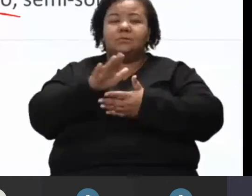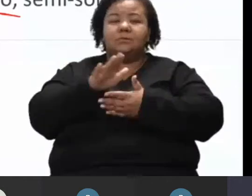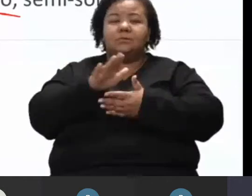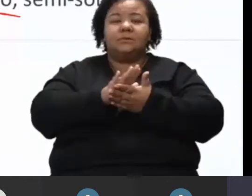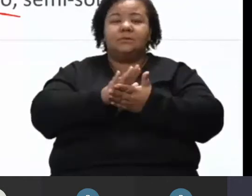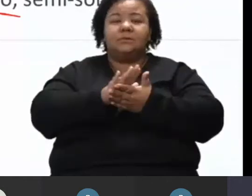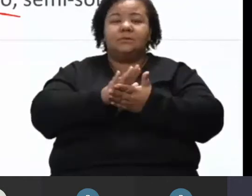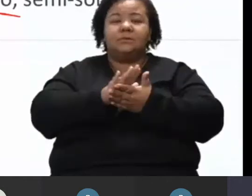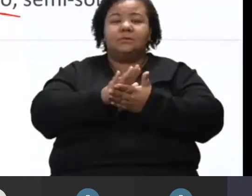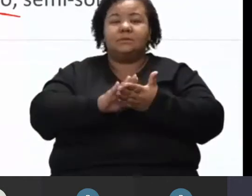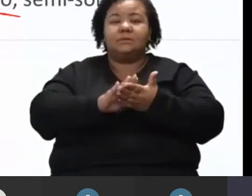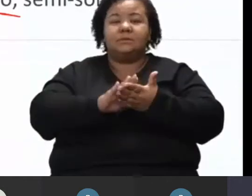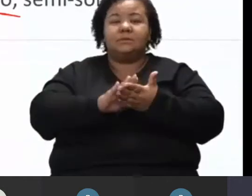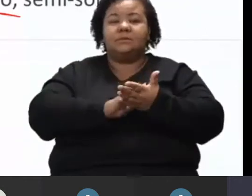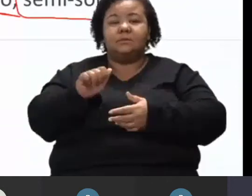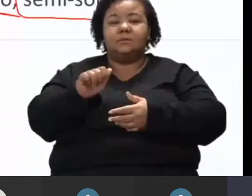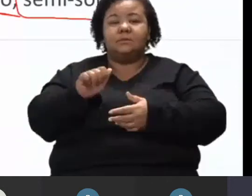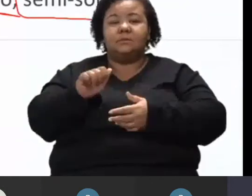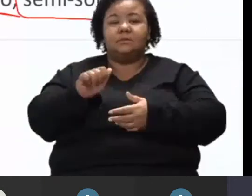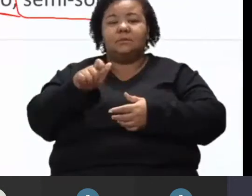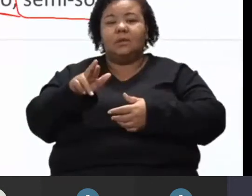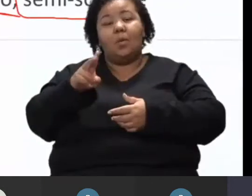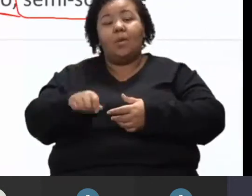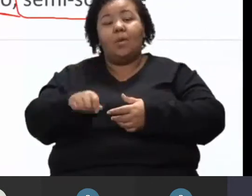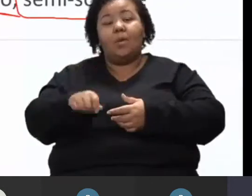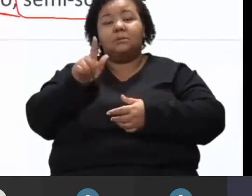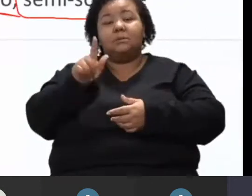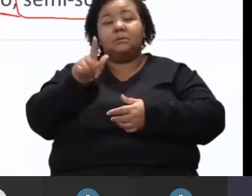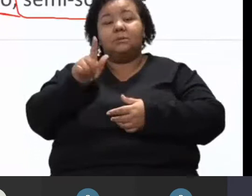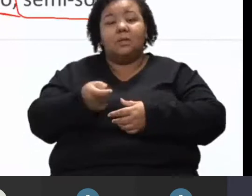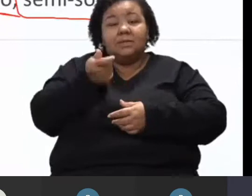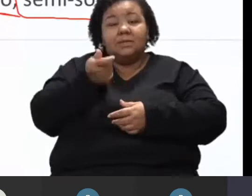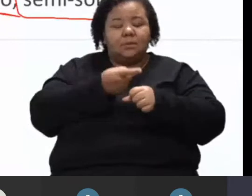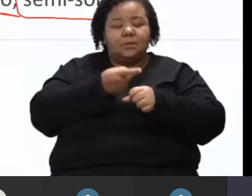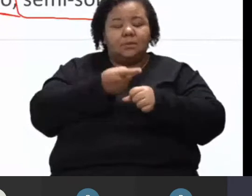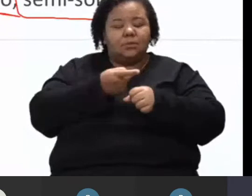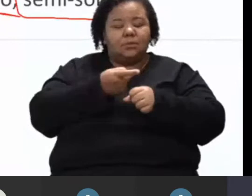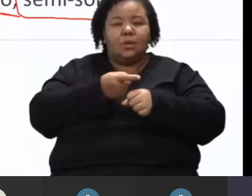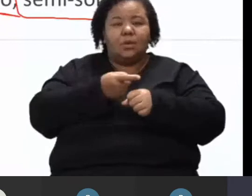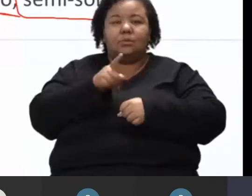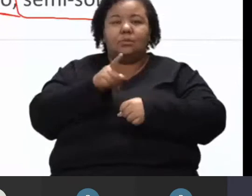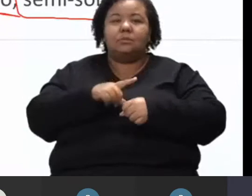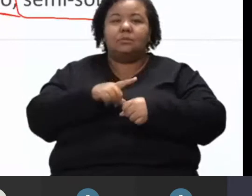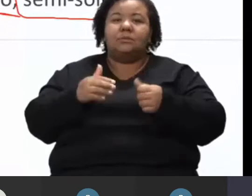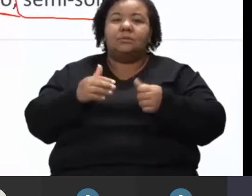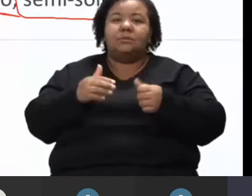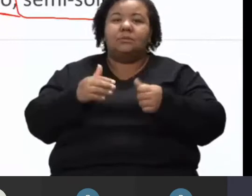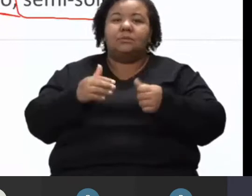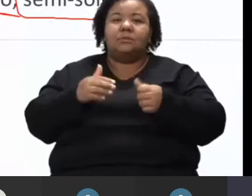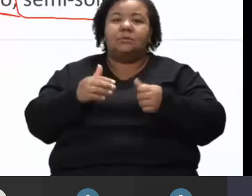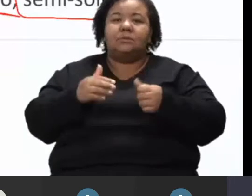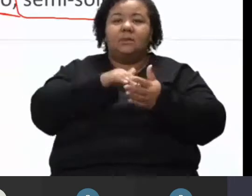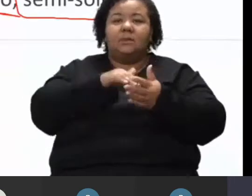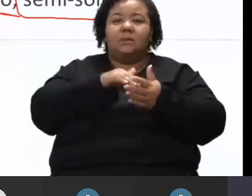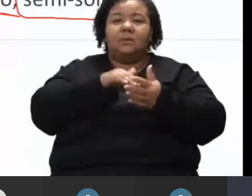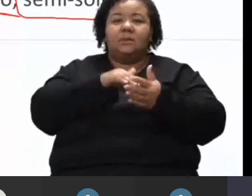água. Ou também ele pode ser semissólido. Semissólido é quando ele tem até